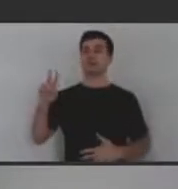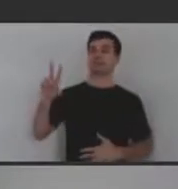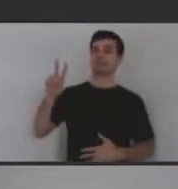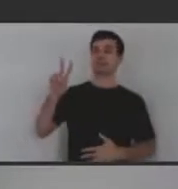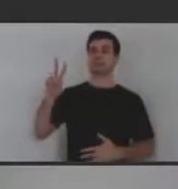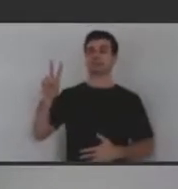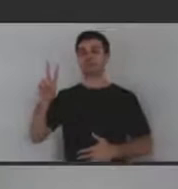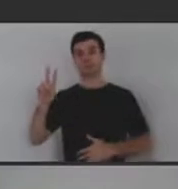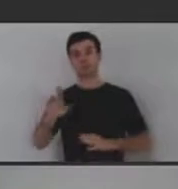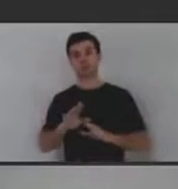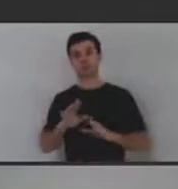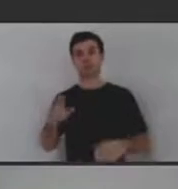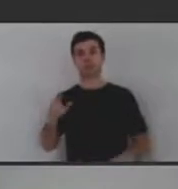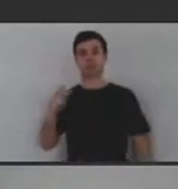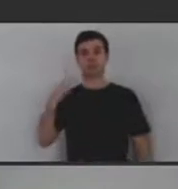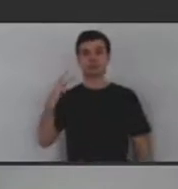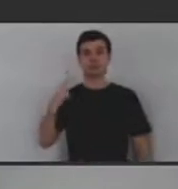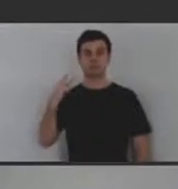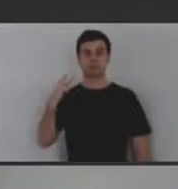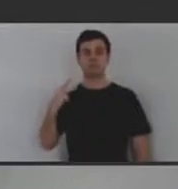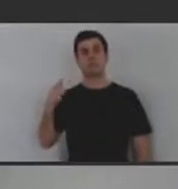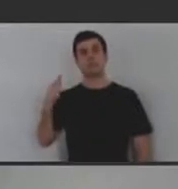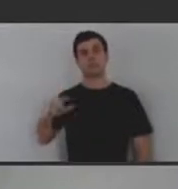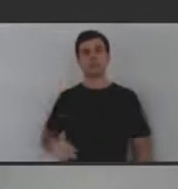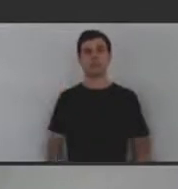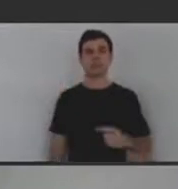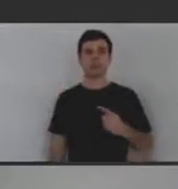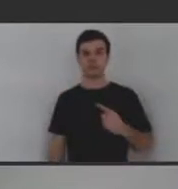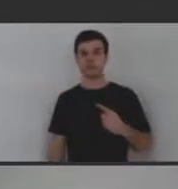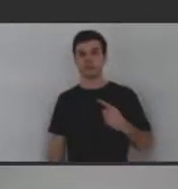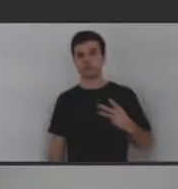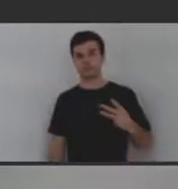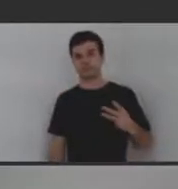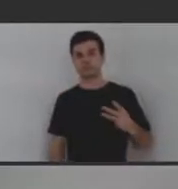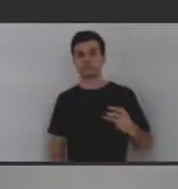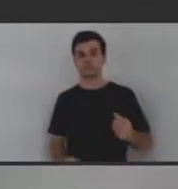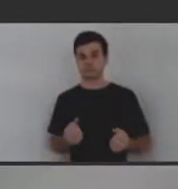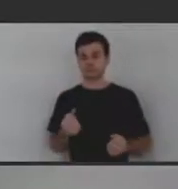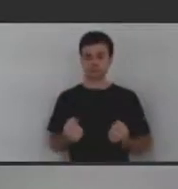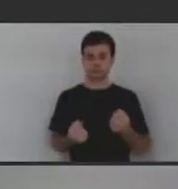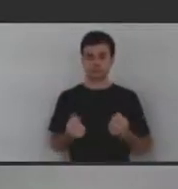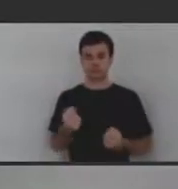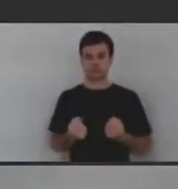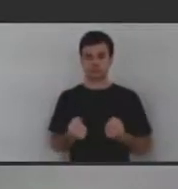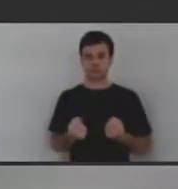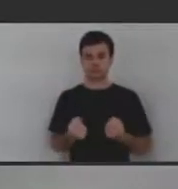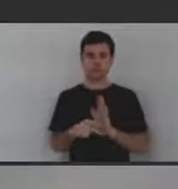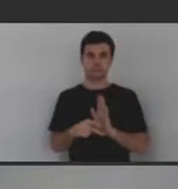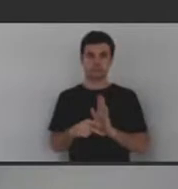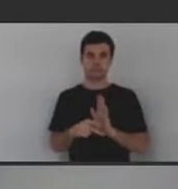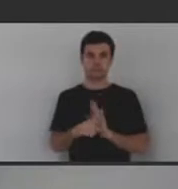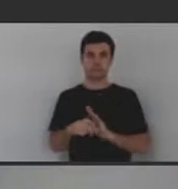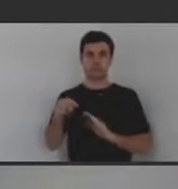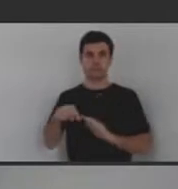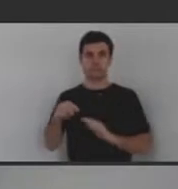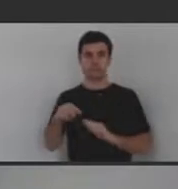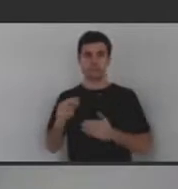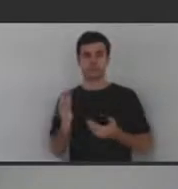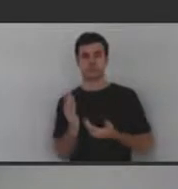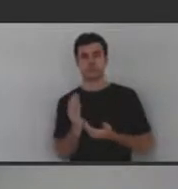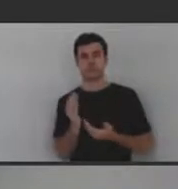do vereador. 13. Transportar em veículos oficiais da Câmara Municipal de Sumaré